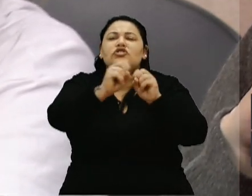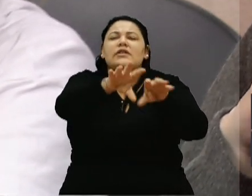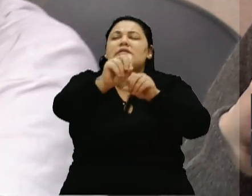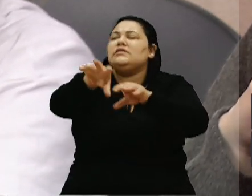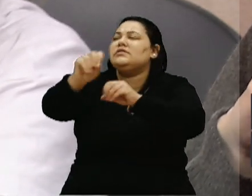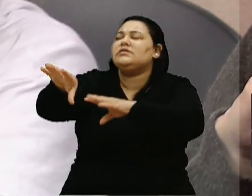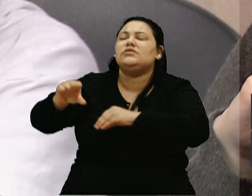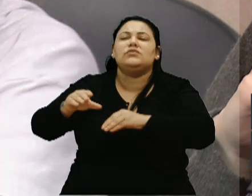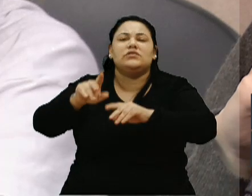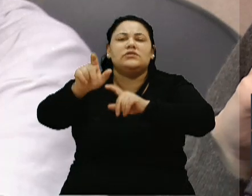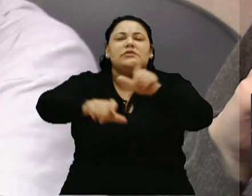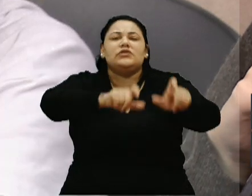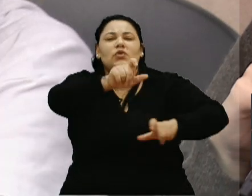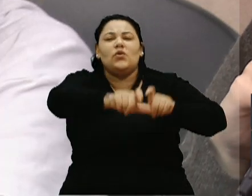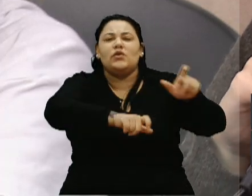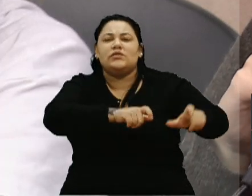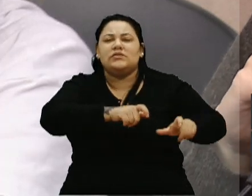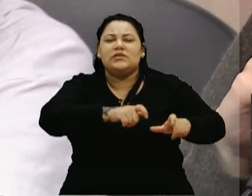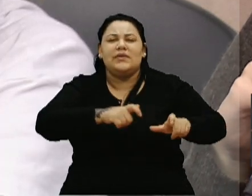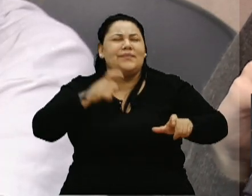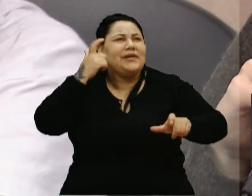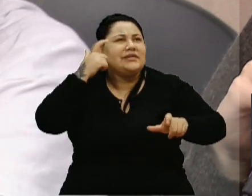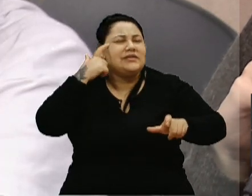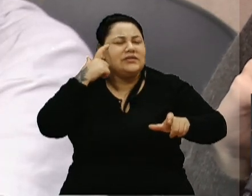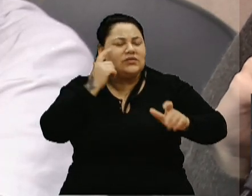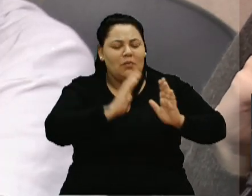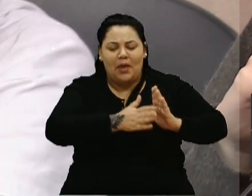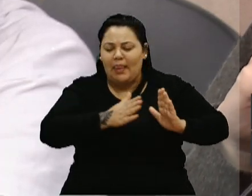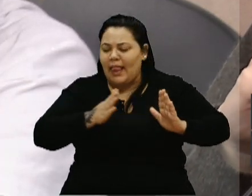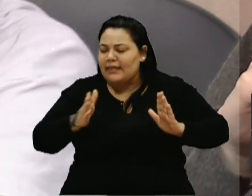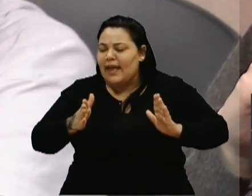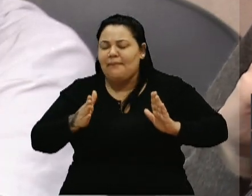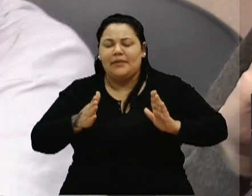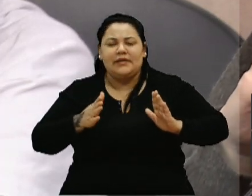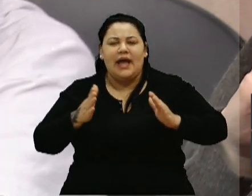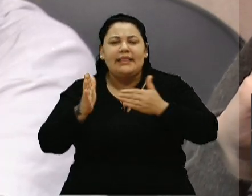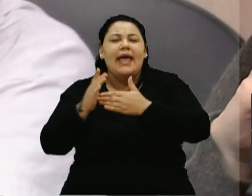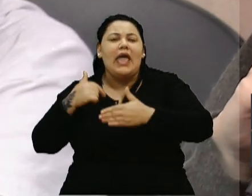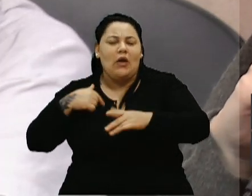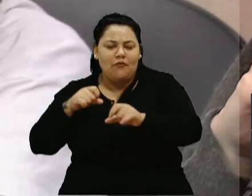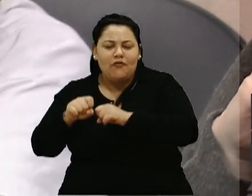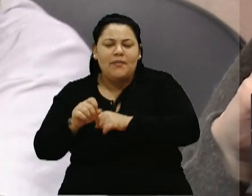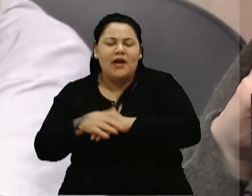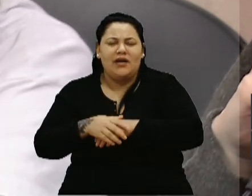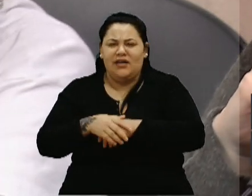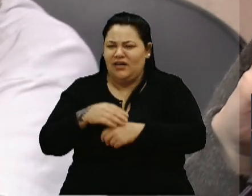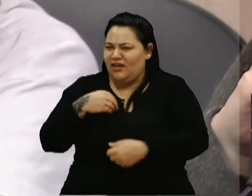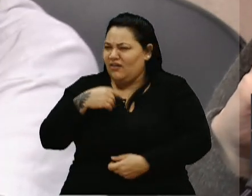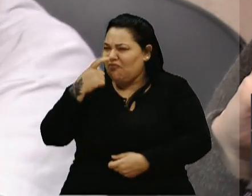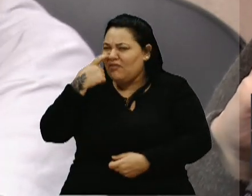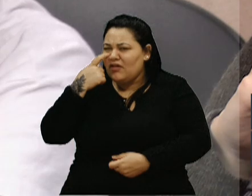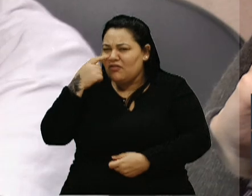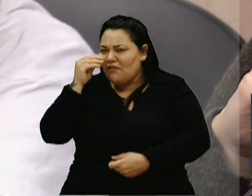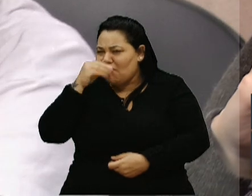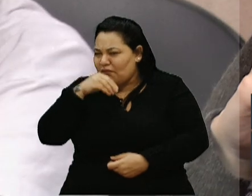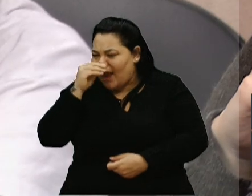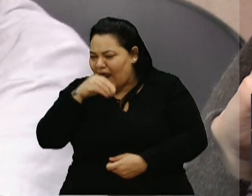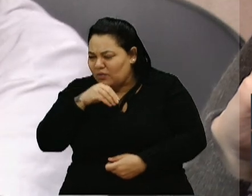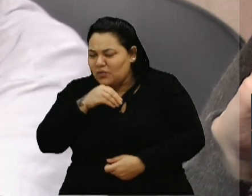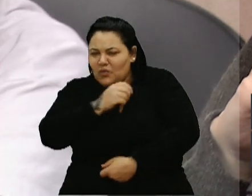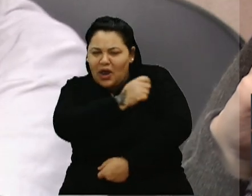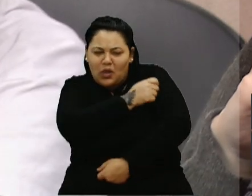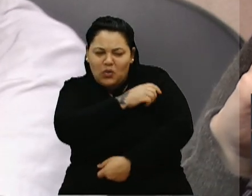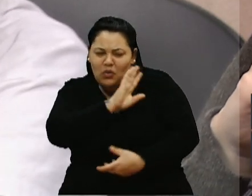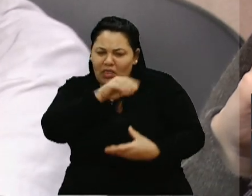também pensando no processo de graduação, assim, a gente estava discutindo agora há pouco o quanto a gente vê um enfraquecimento coletivo dos alunos dentro